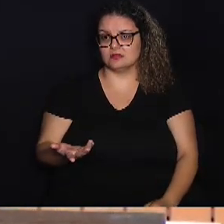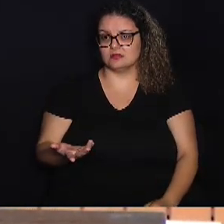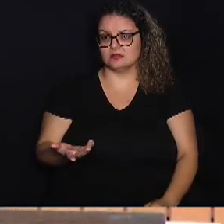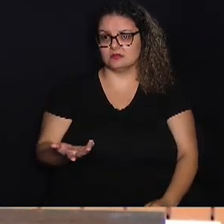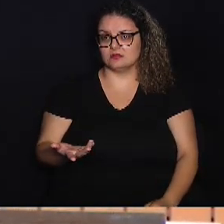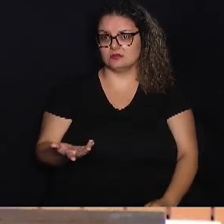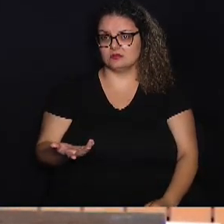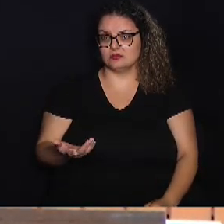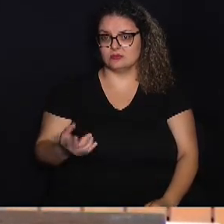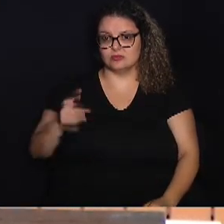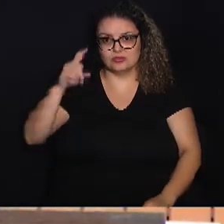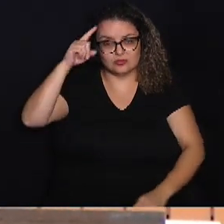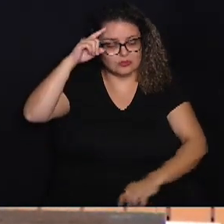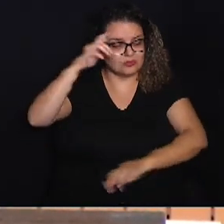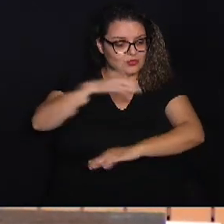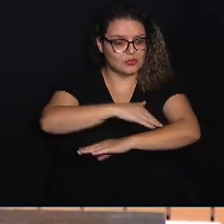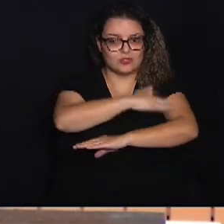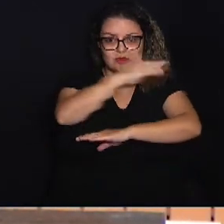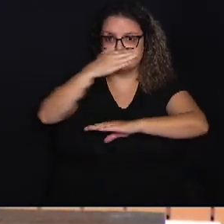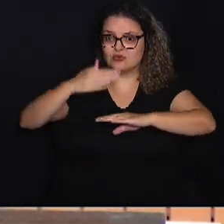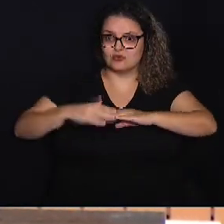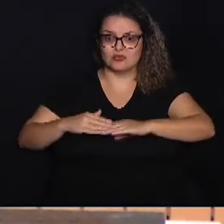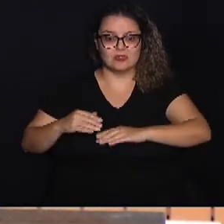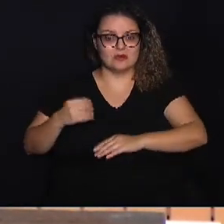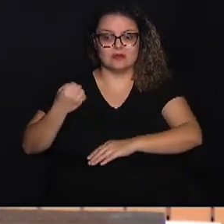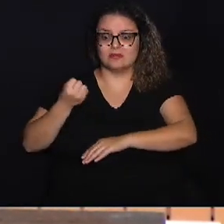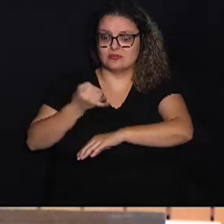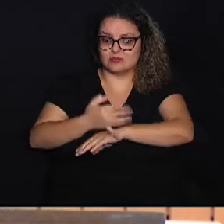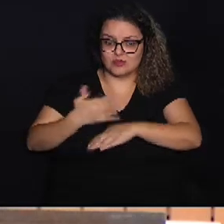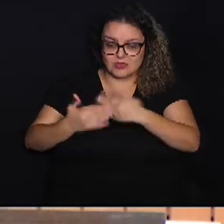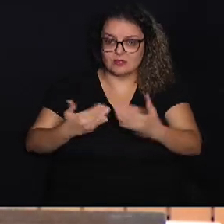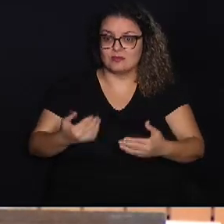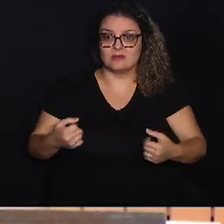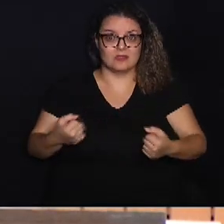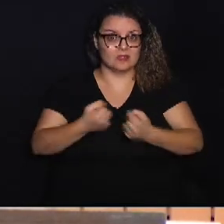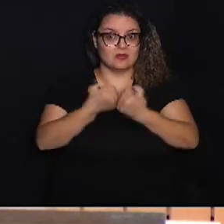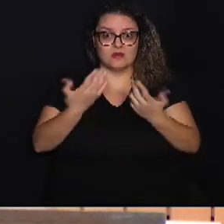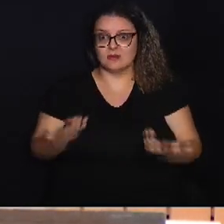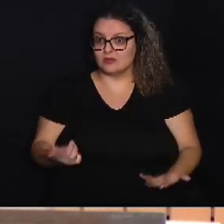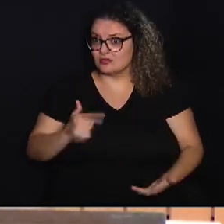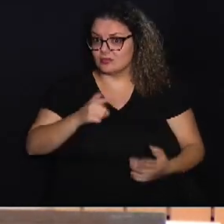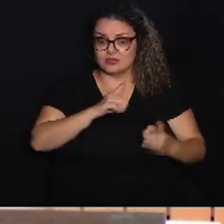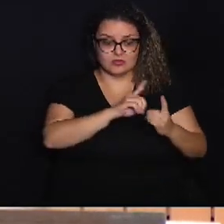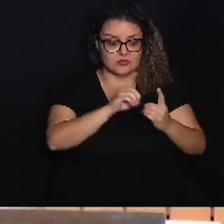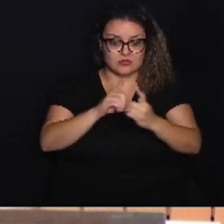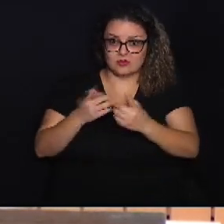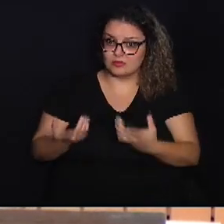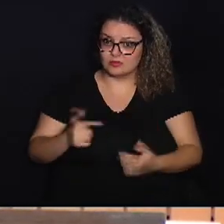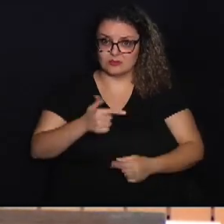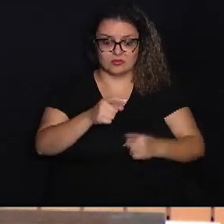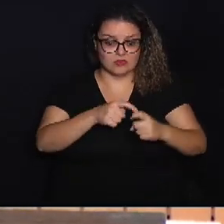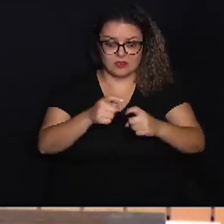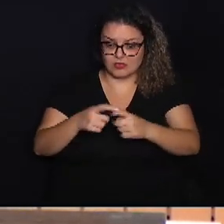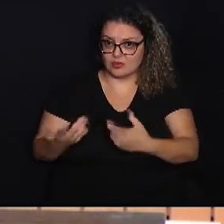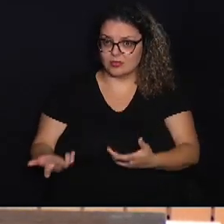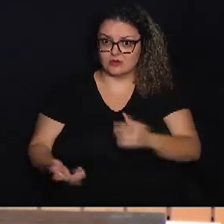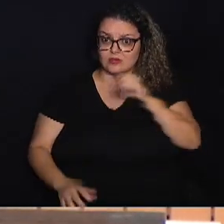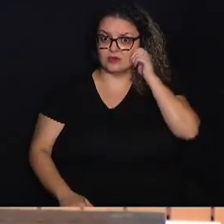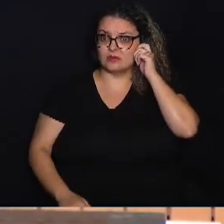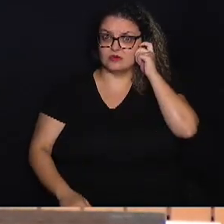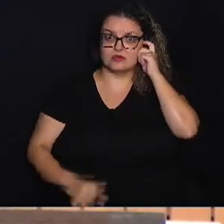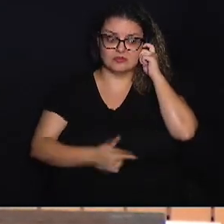aqui teve muito conflito porque vai ter conflito mesmo quando não tem atendimento quando não tem médico quando não tem eh